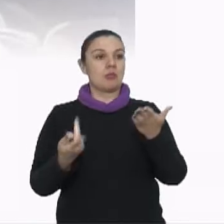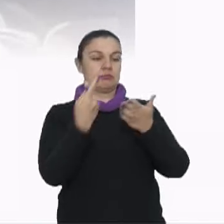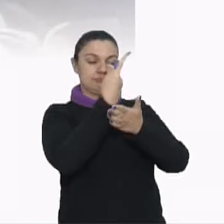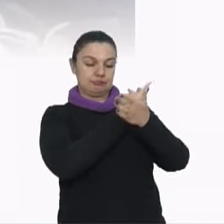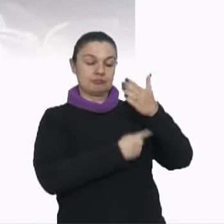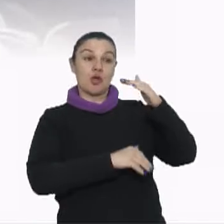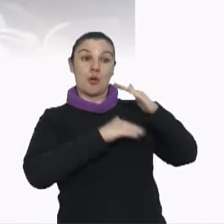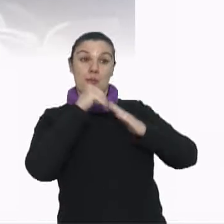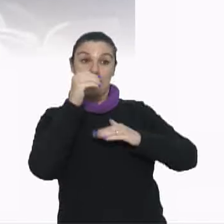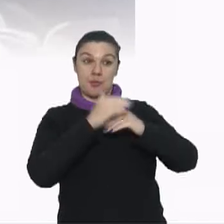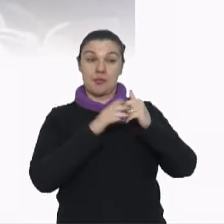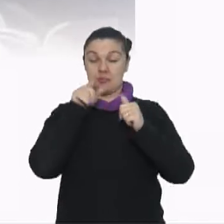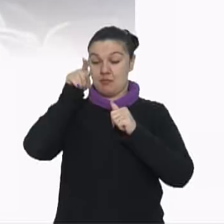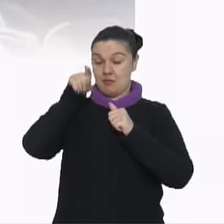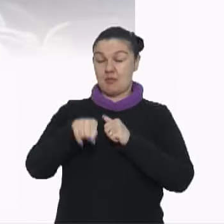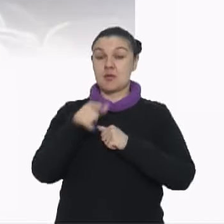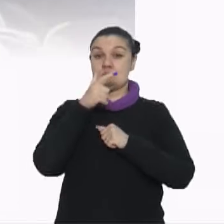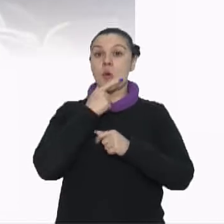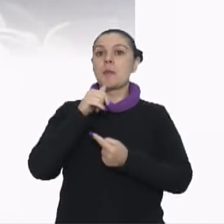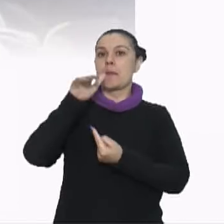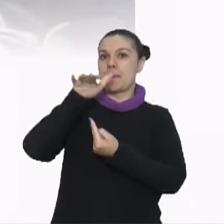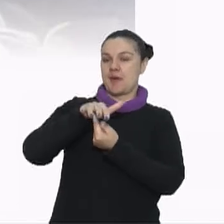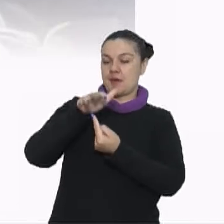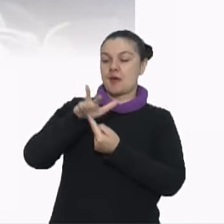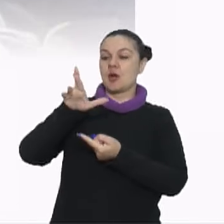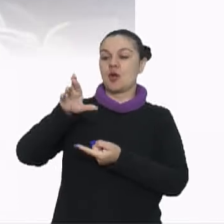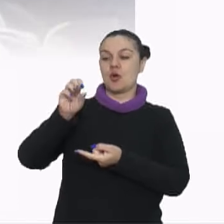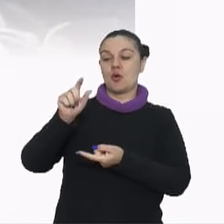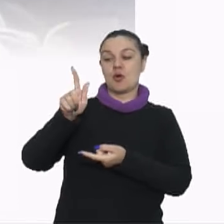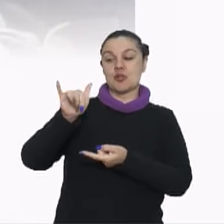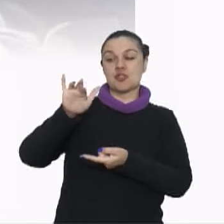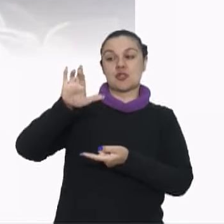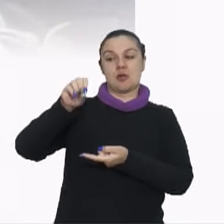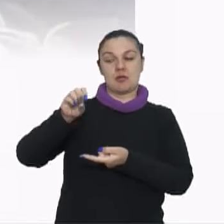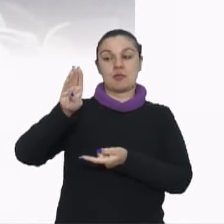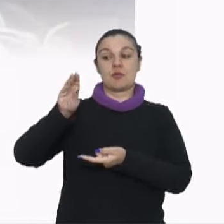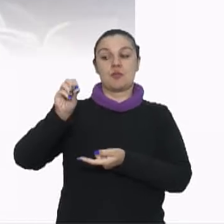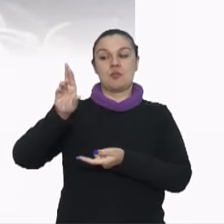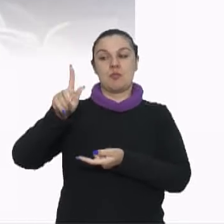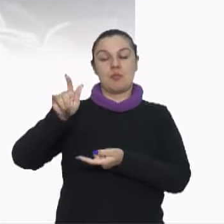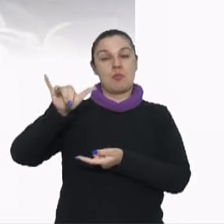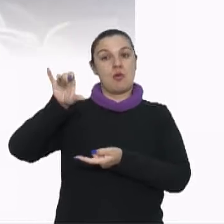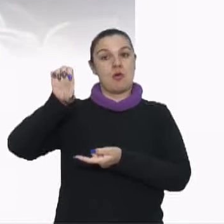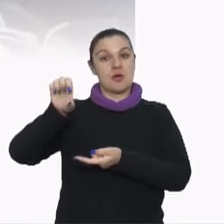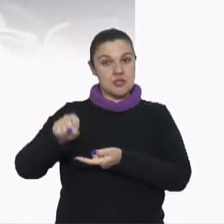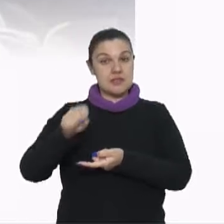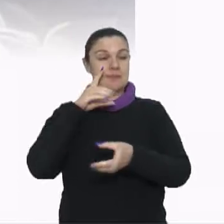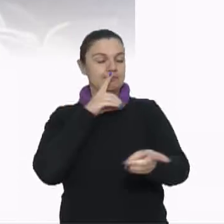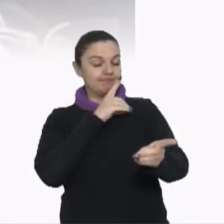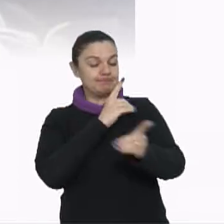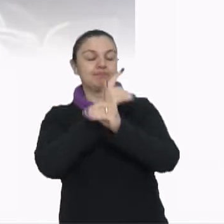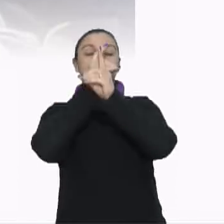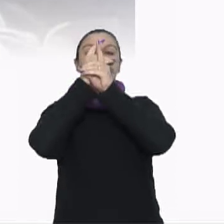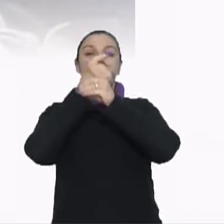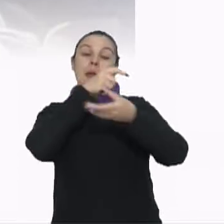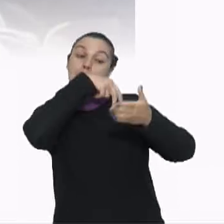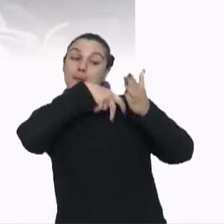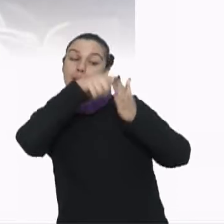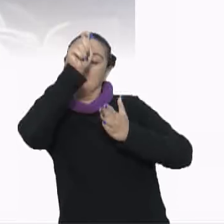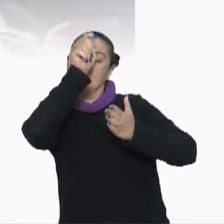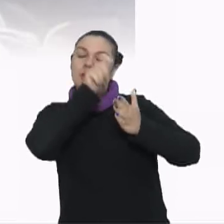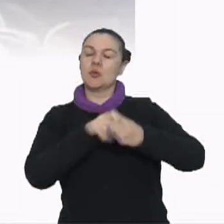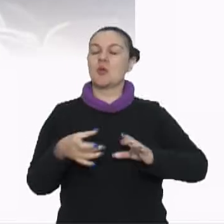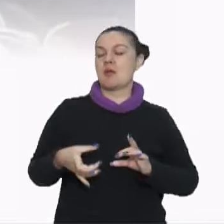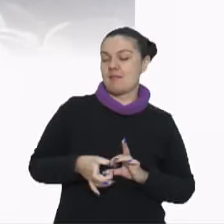profissão, subtítulo, o paranaense Rogério Borges encontra nas pinturas a liberdade e a